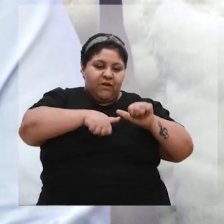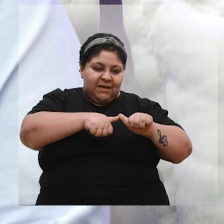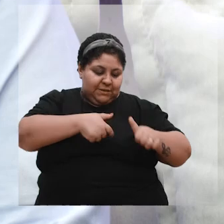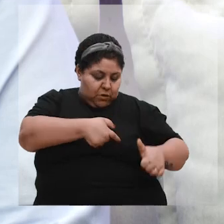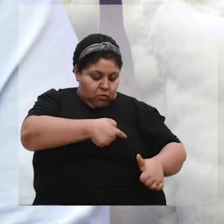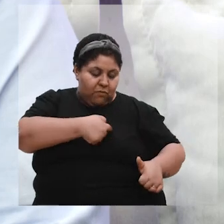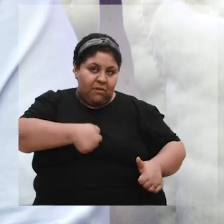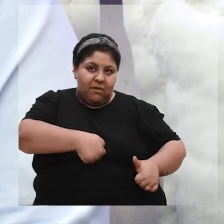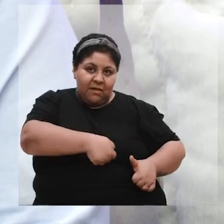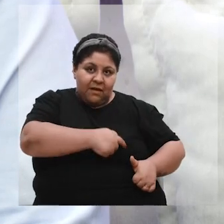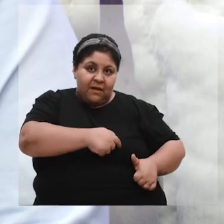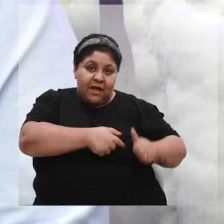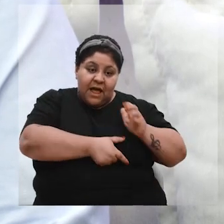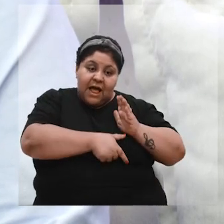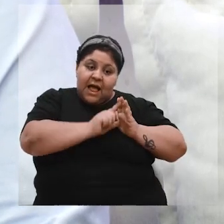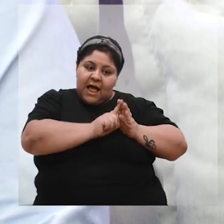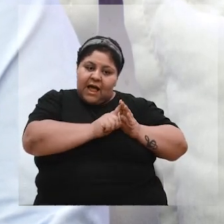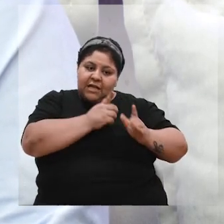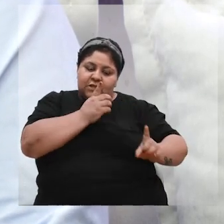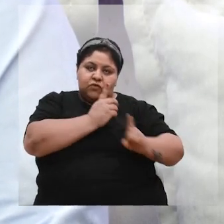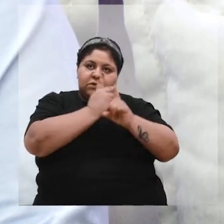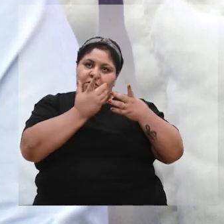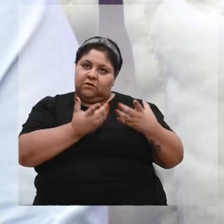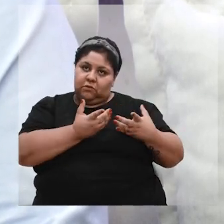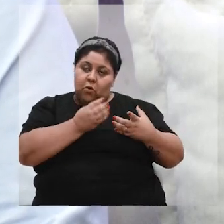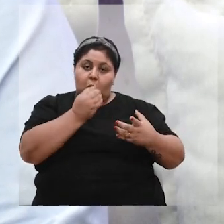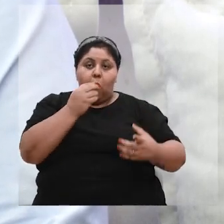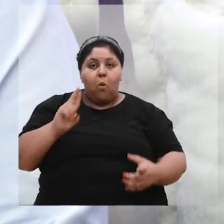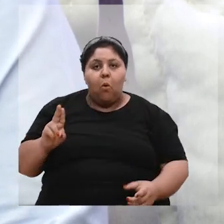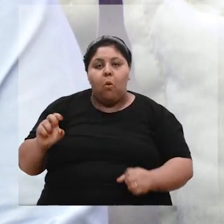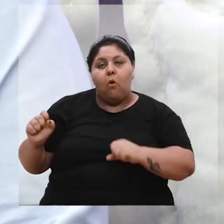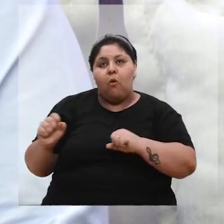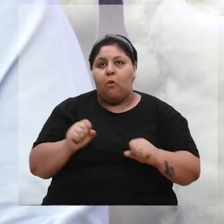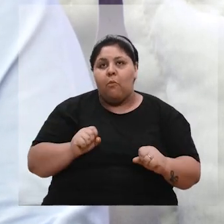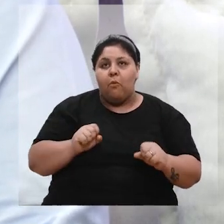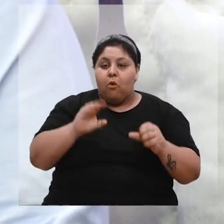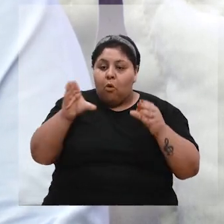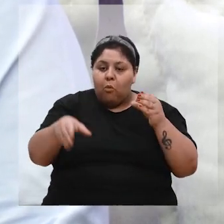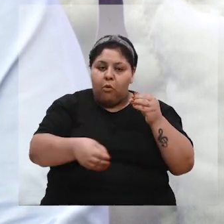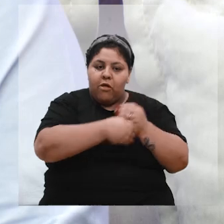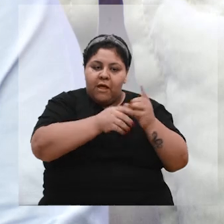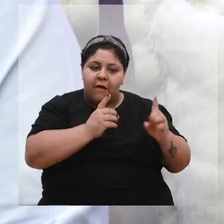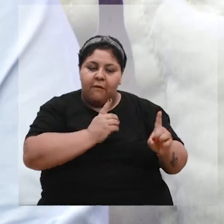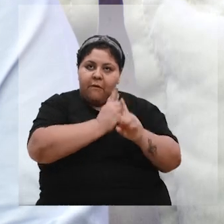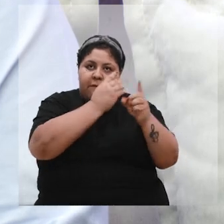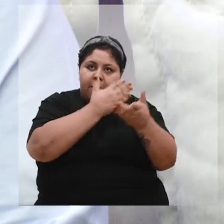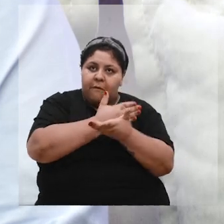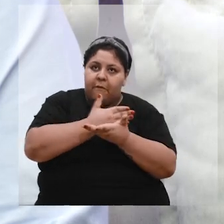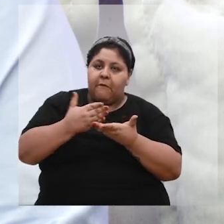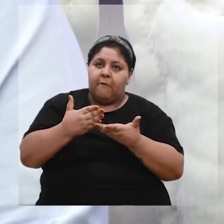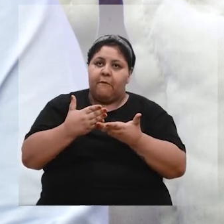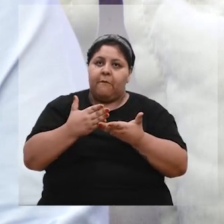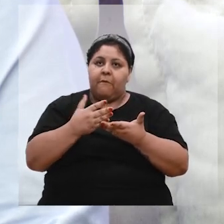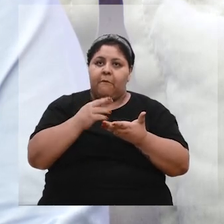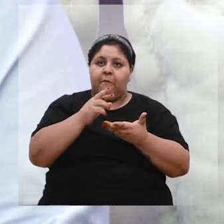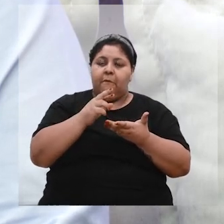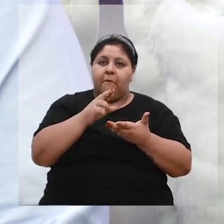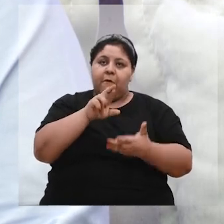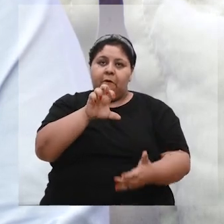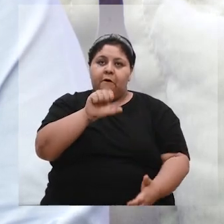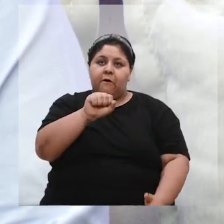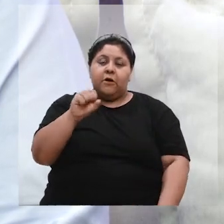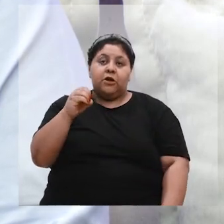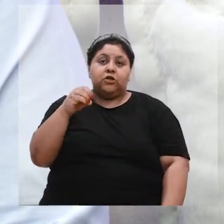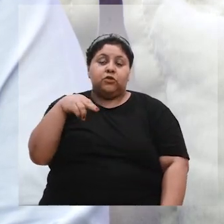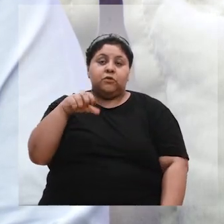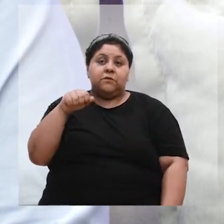alteração na tua mama, tu vai antecipar esses teus exames. Ou tu vai poder adicionar exames, né? Começar a ressonância